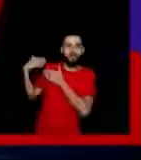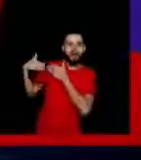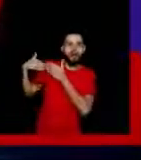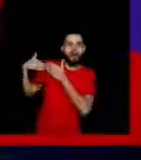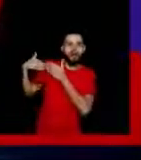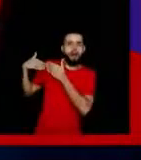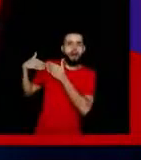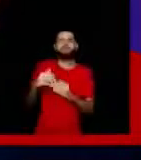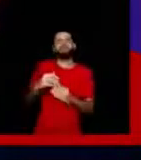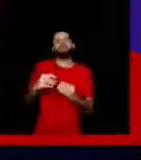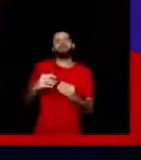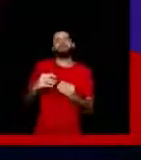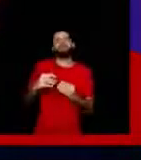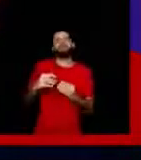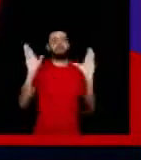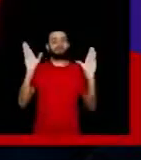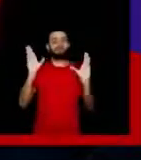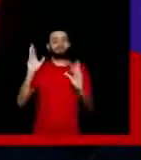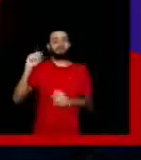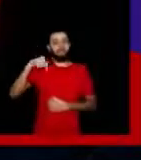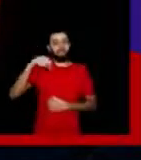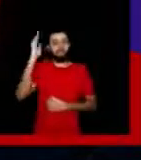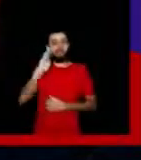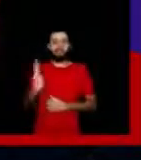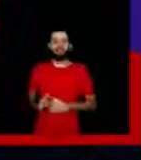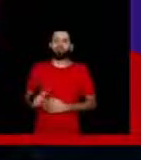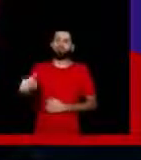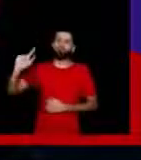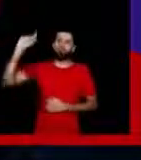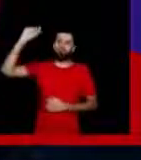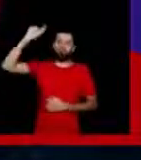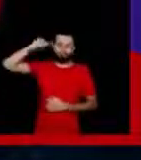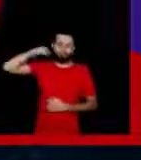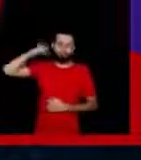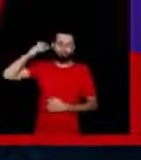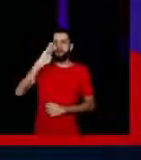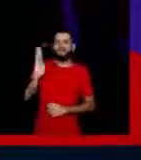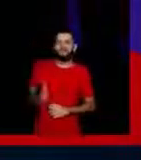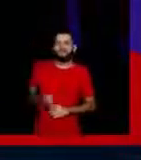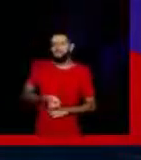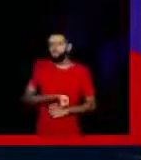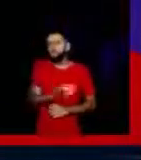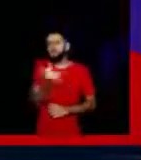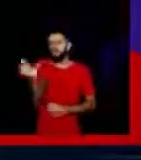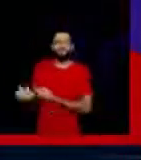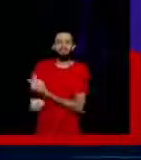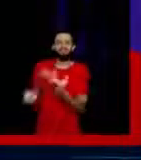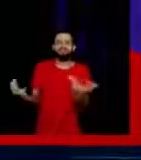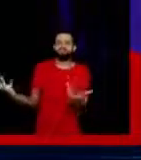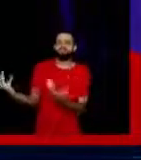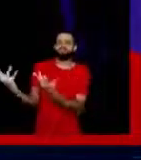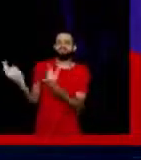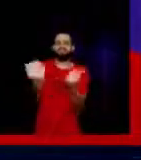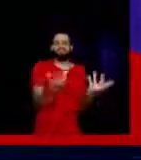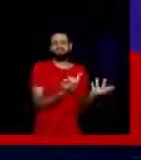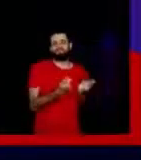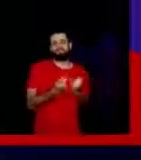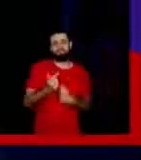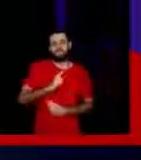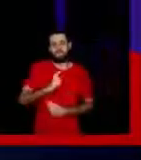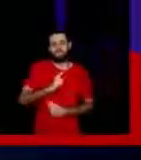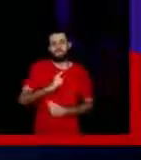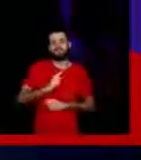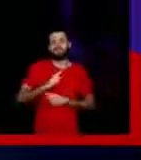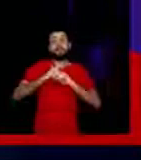estão dentro do padrão que custa o evento deles, o show deles no mercado, aí sim houve a liberação. Muito